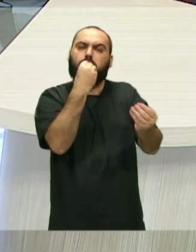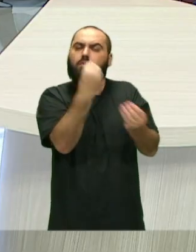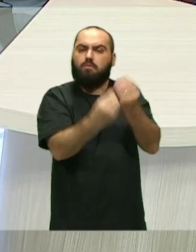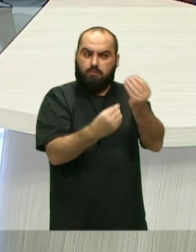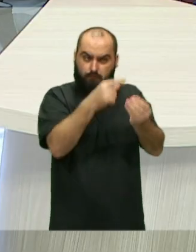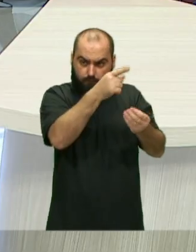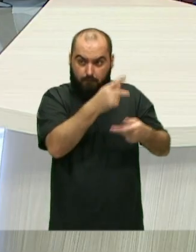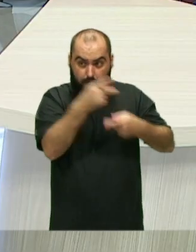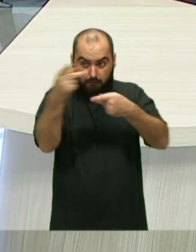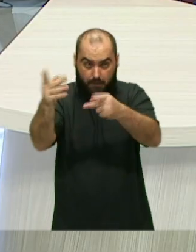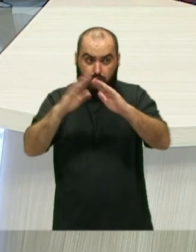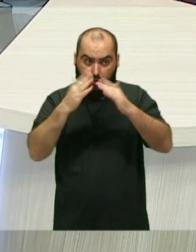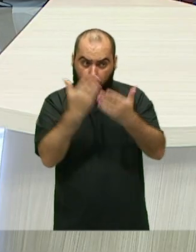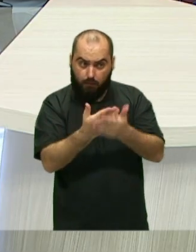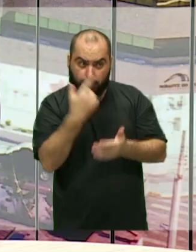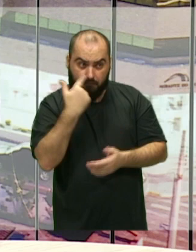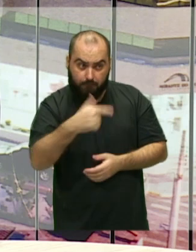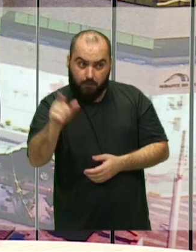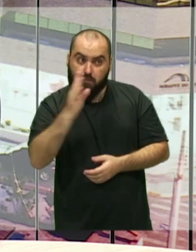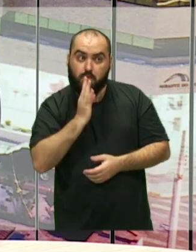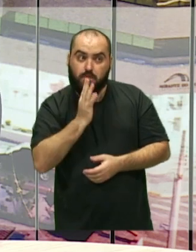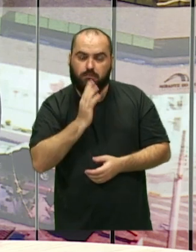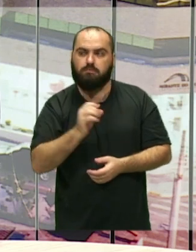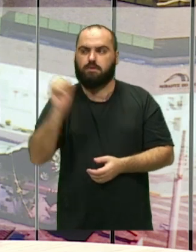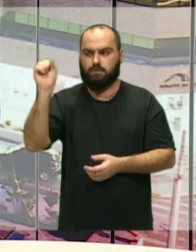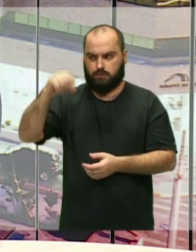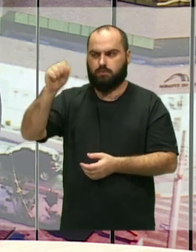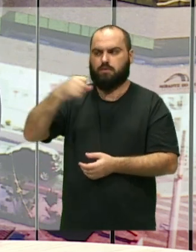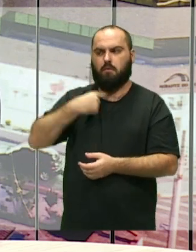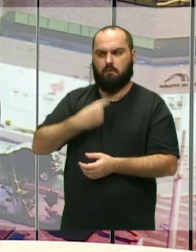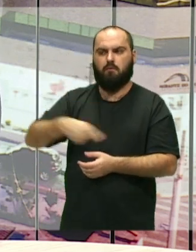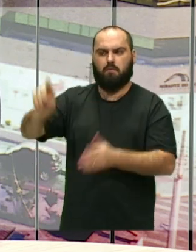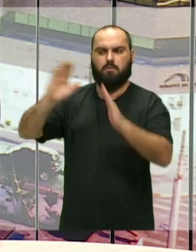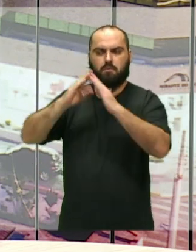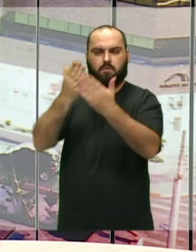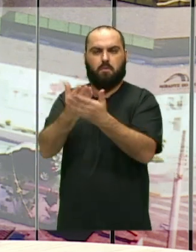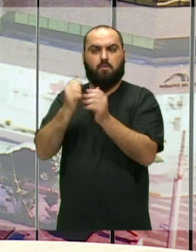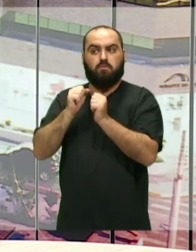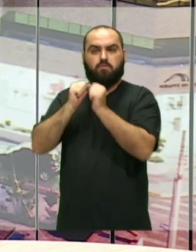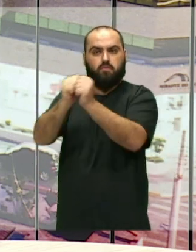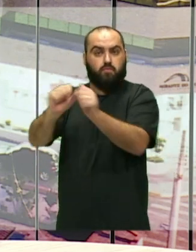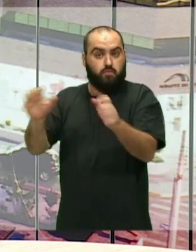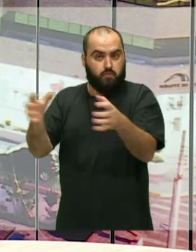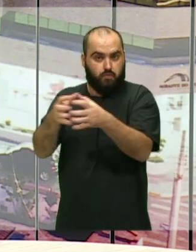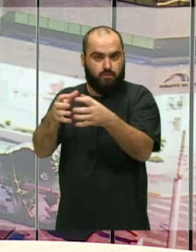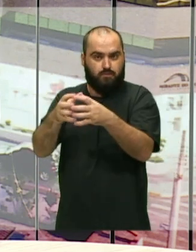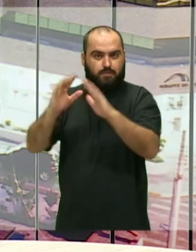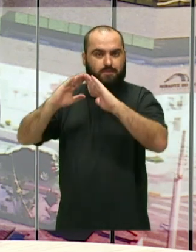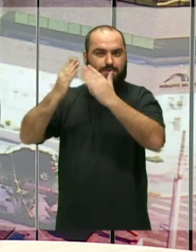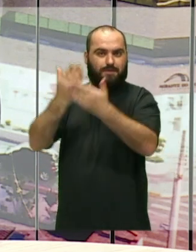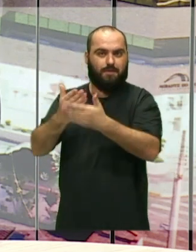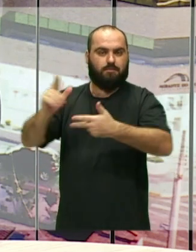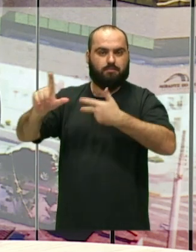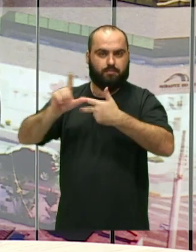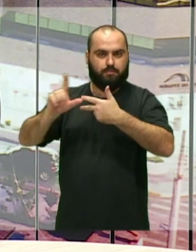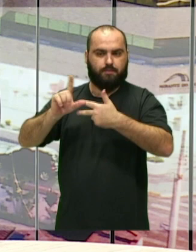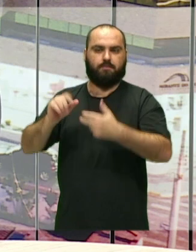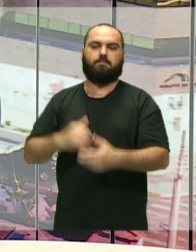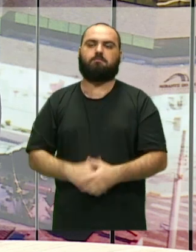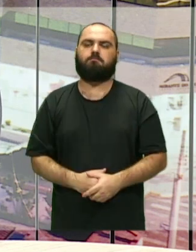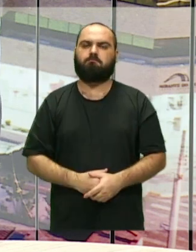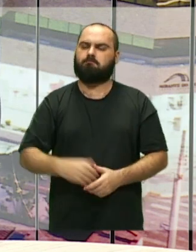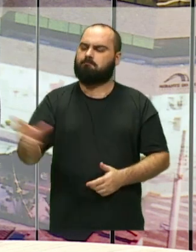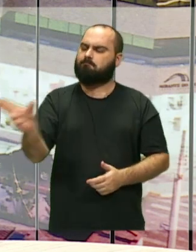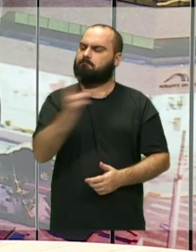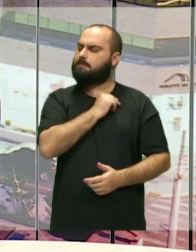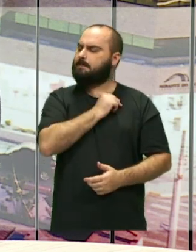sobre visitou escolas inclusive fui em algumas escolas junto com a equipe né nossa equipe do da escola do Legislativo que